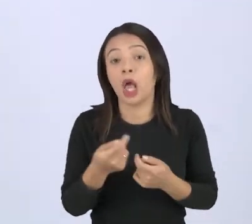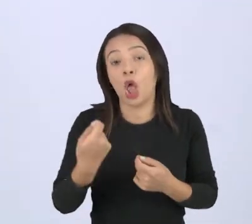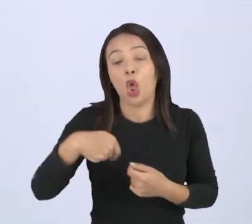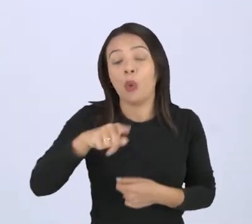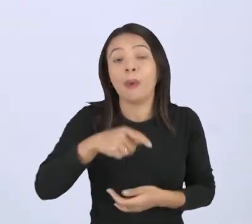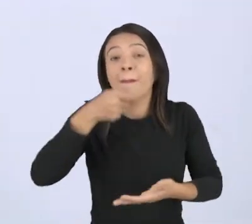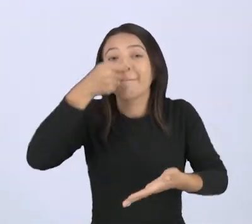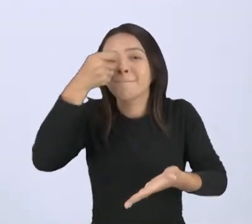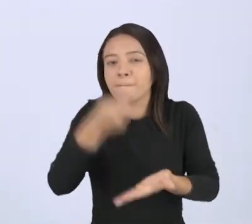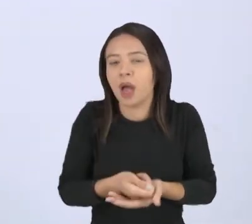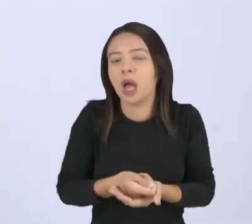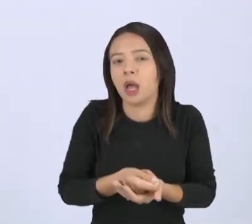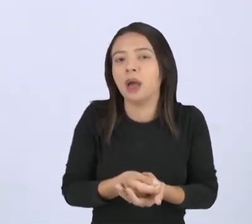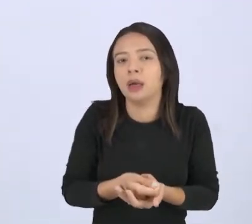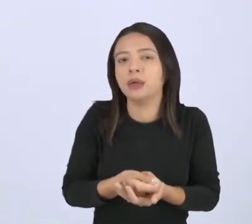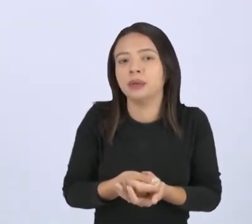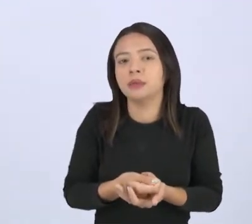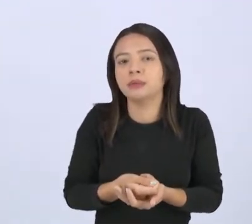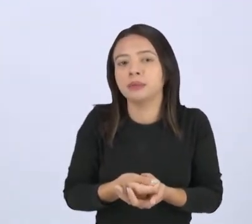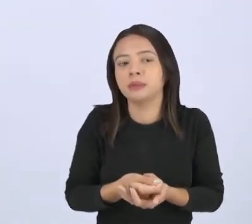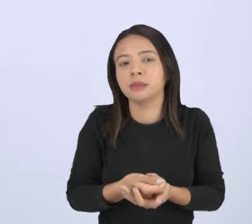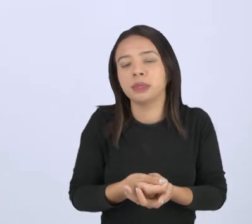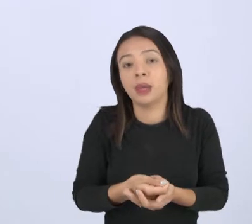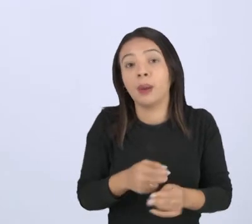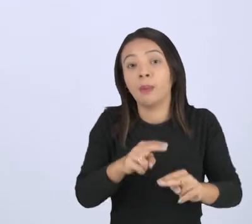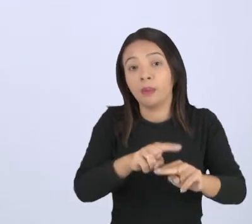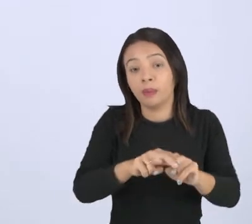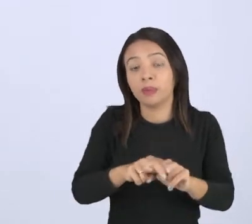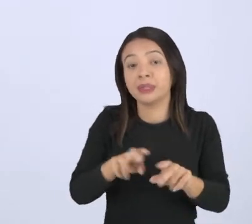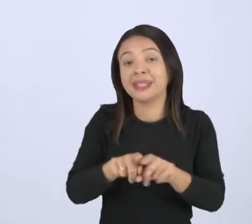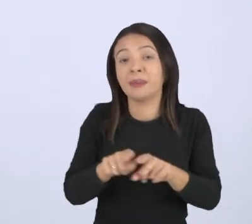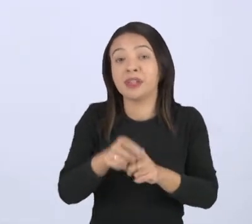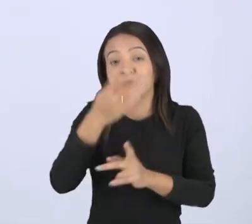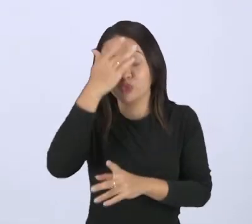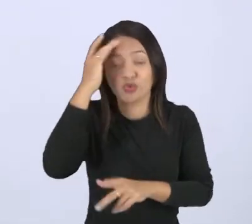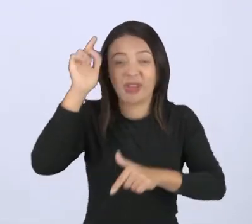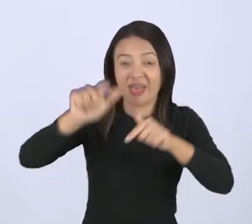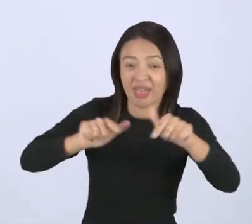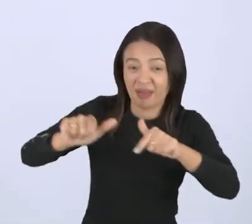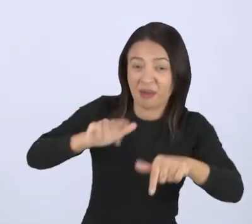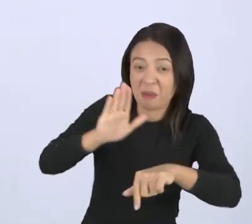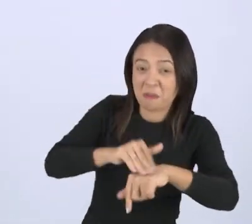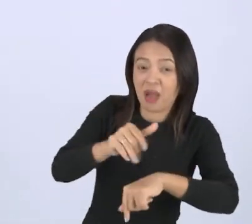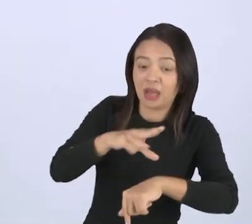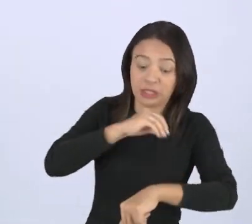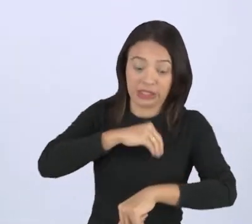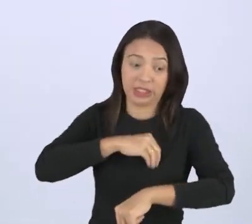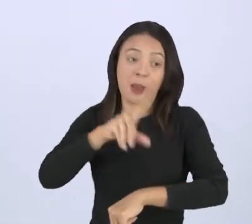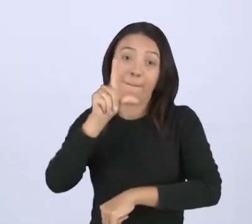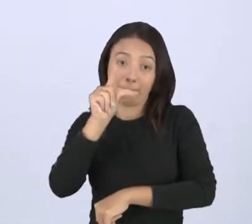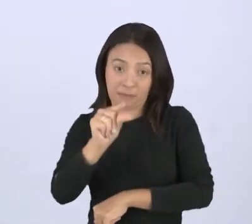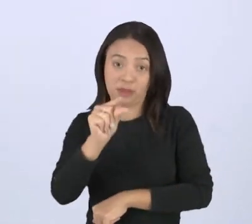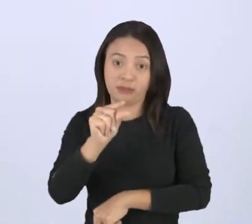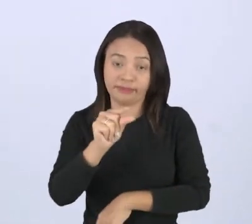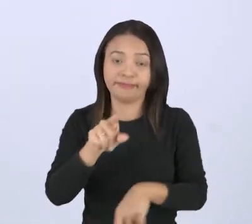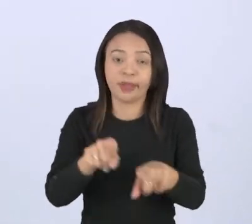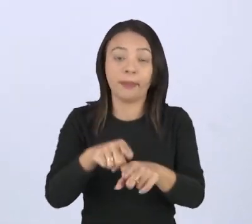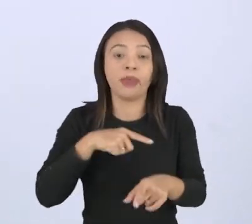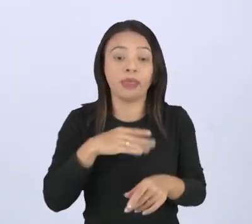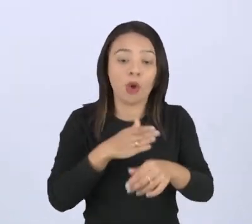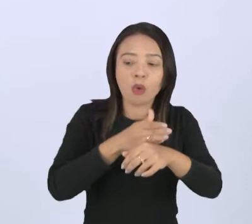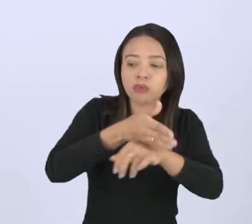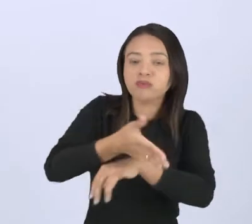dos governos, a mão de obra barata oferecida nessas nações e o acesso direto às matérias-primas, ou